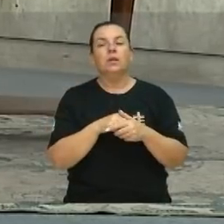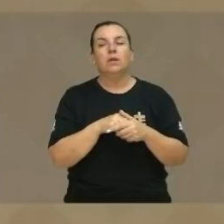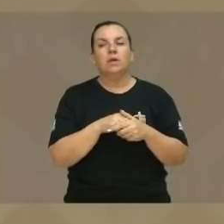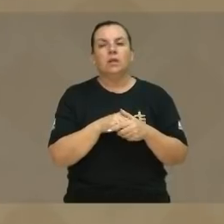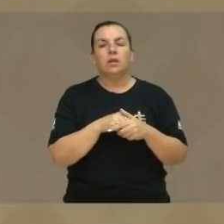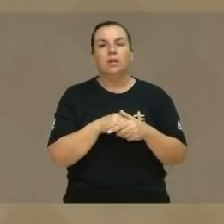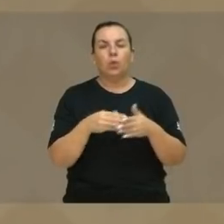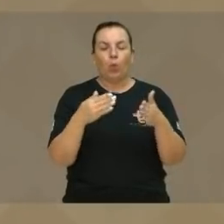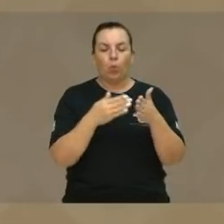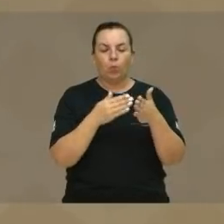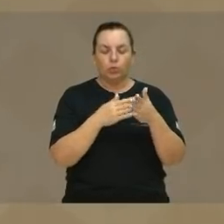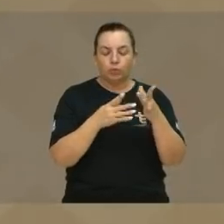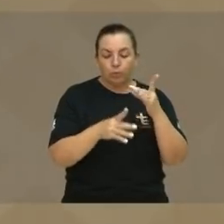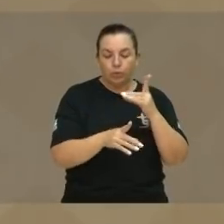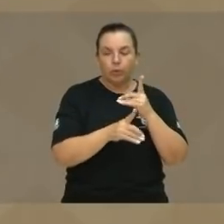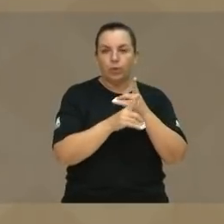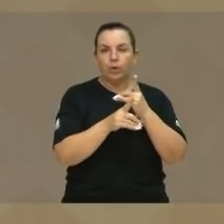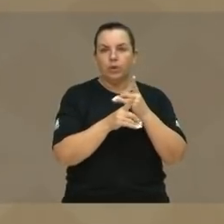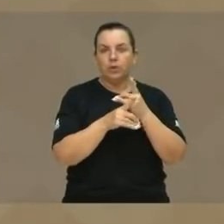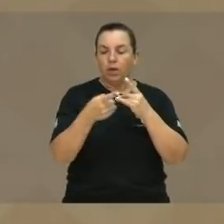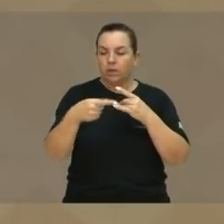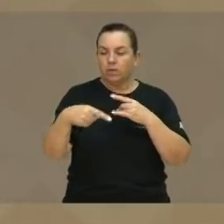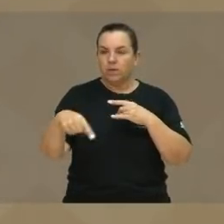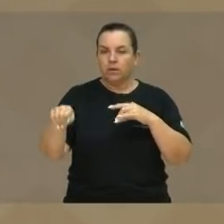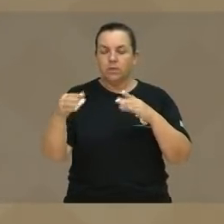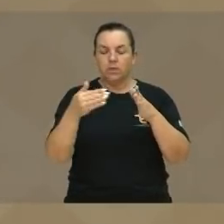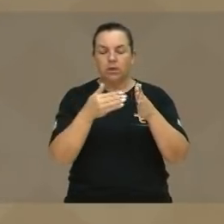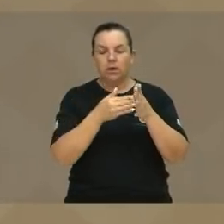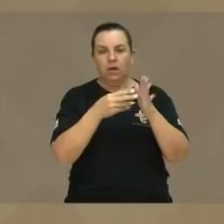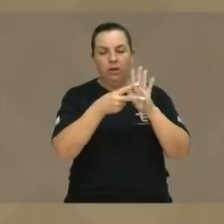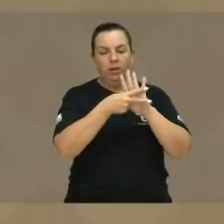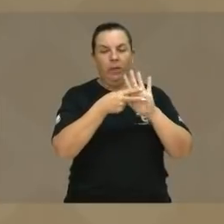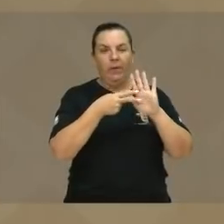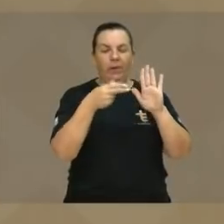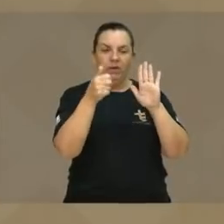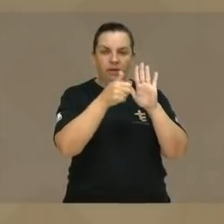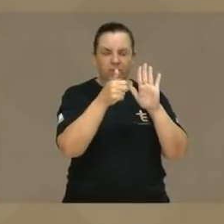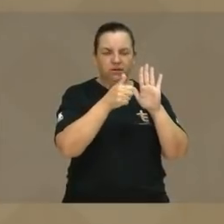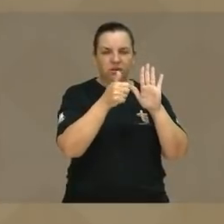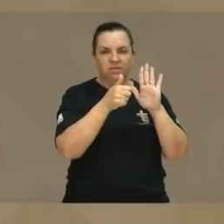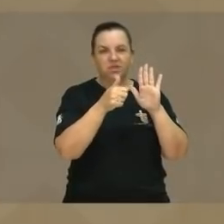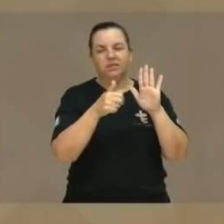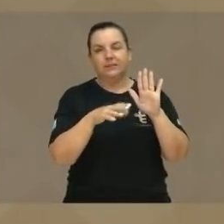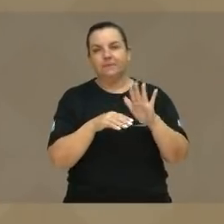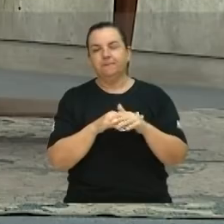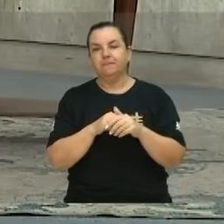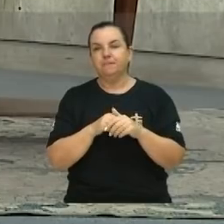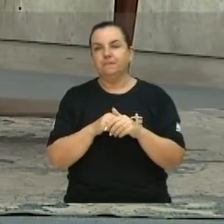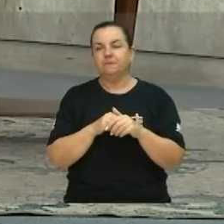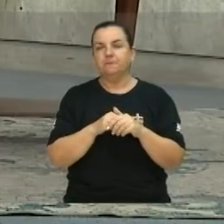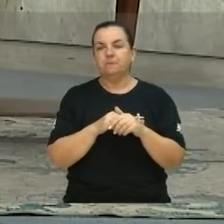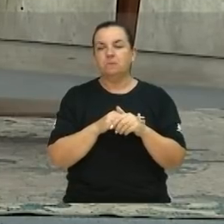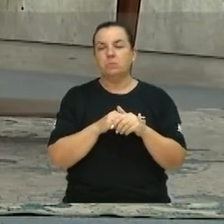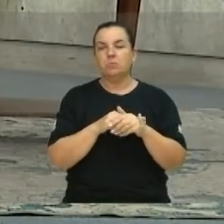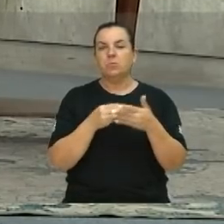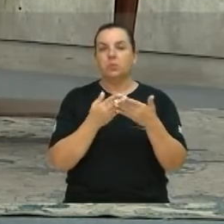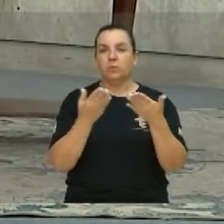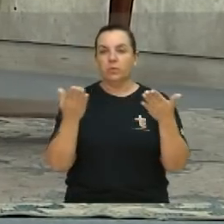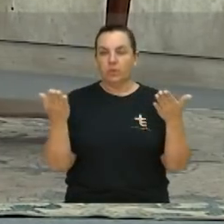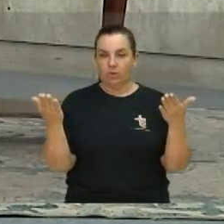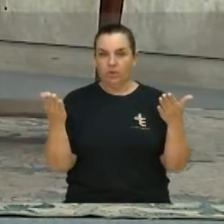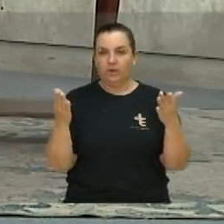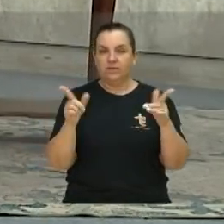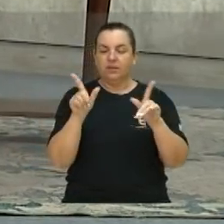na última na última encontro vamos até o versículo 12 11 isso e você